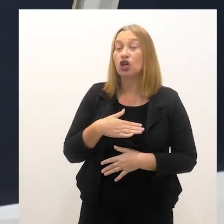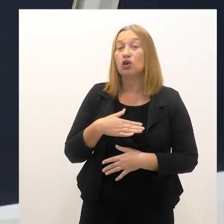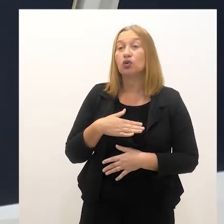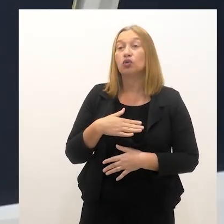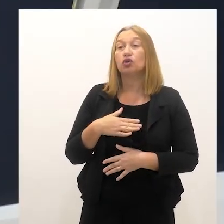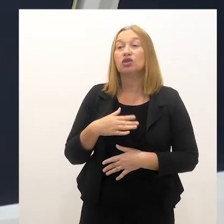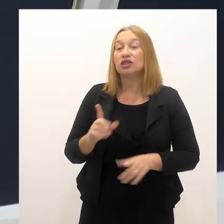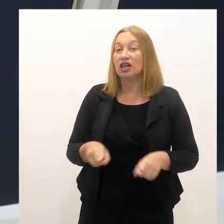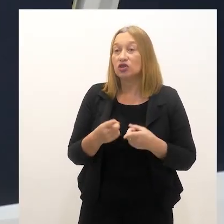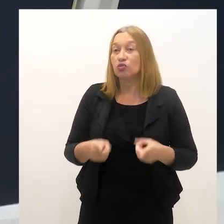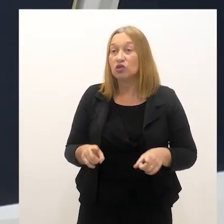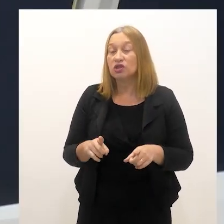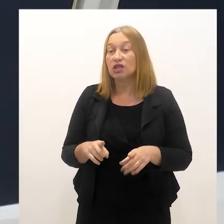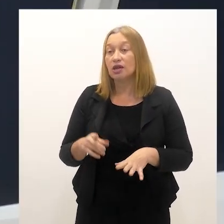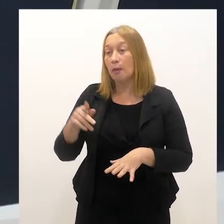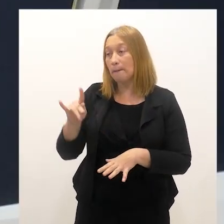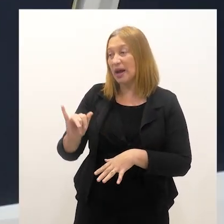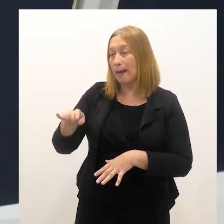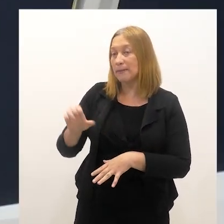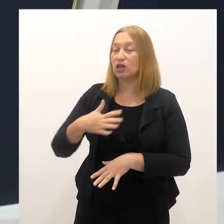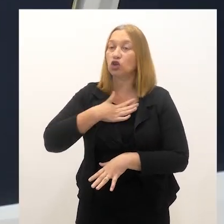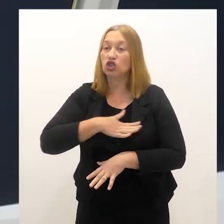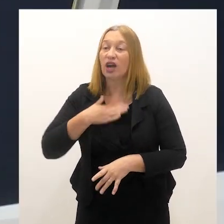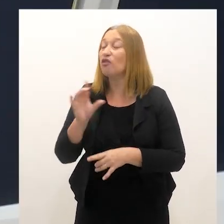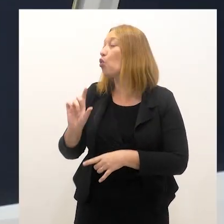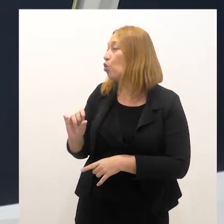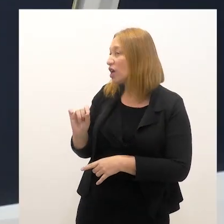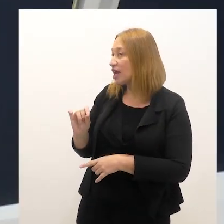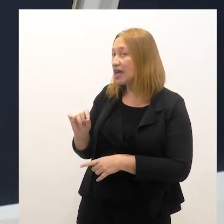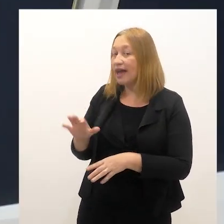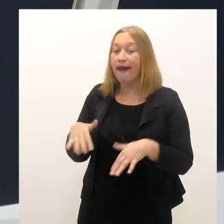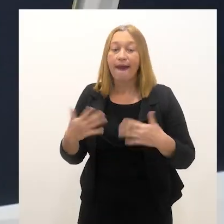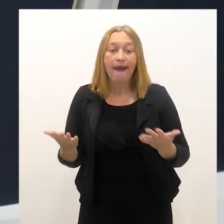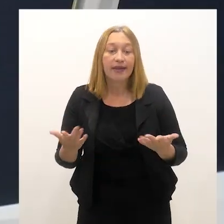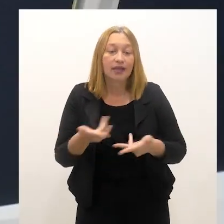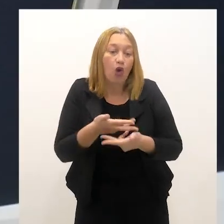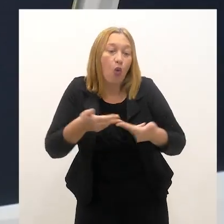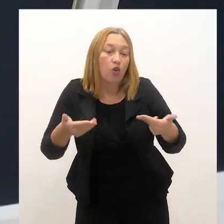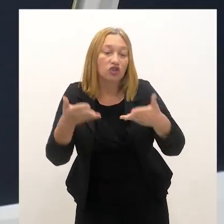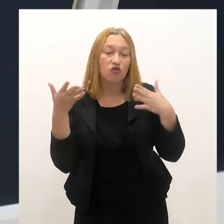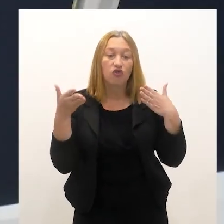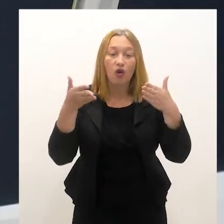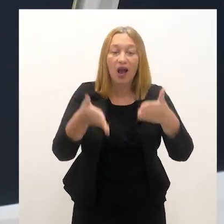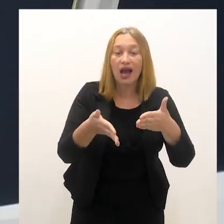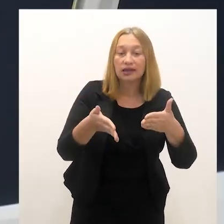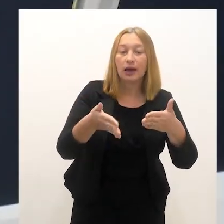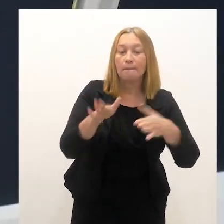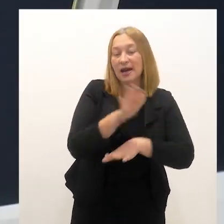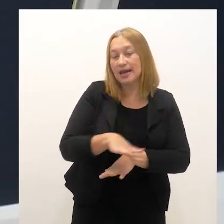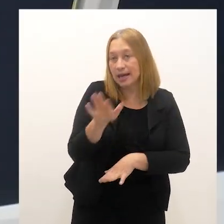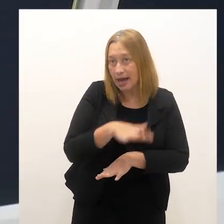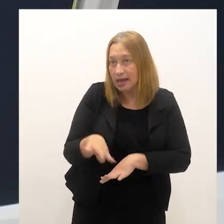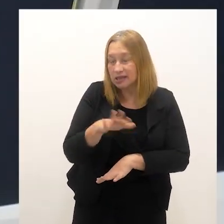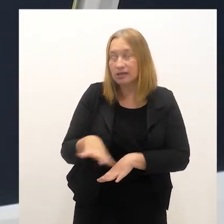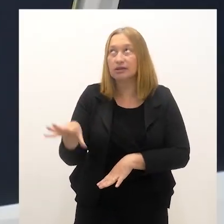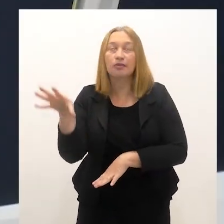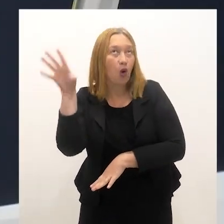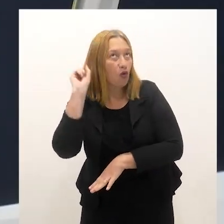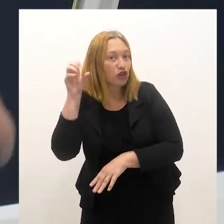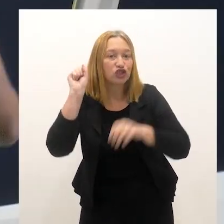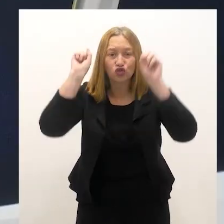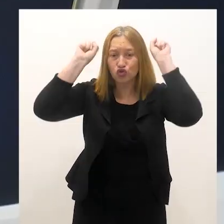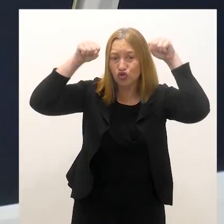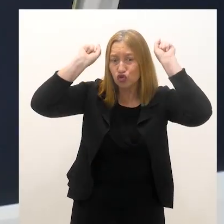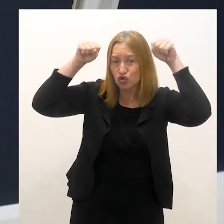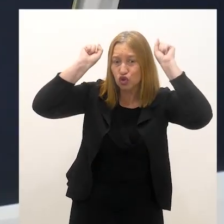do que eles ouviam. O quê? Né? Porque além de ter coisas voltadas para criança mesmo, né? Eu sempre ouvi